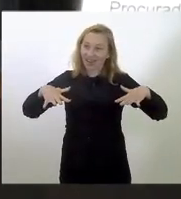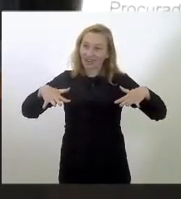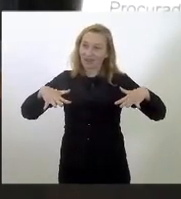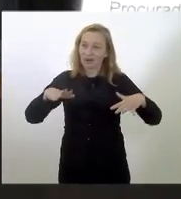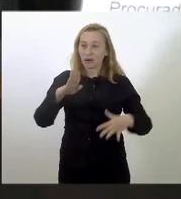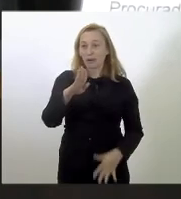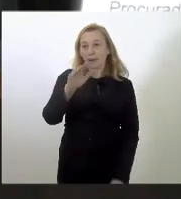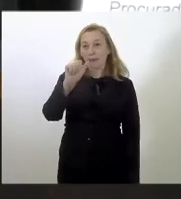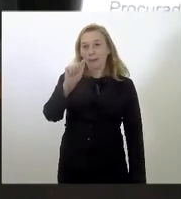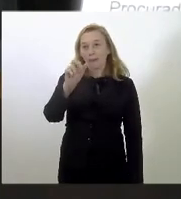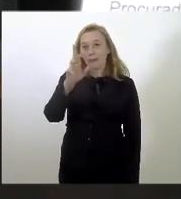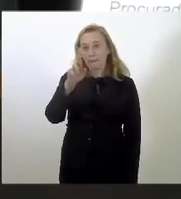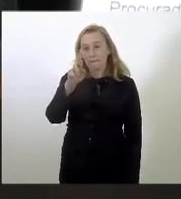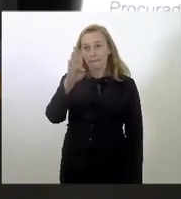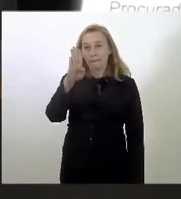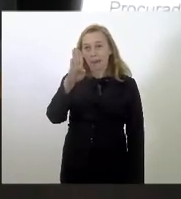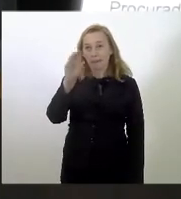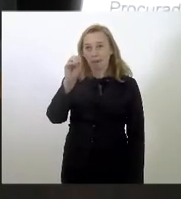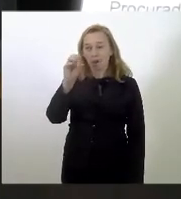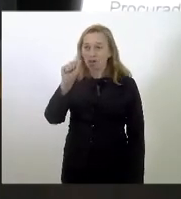Barbosa Lima Sobrinho,